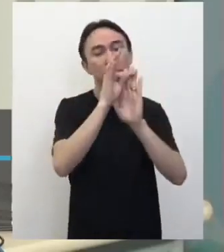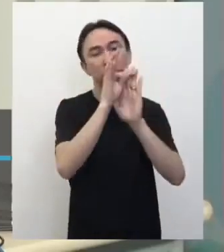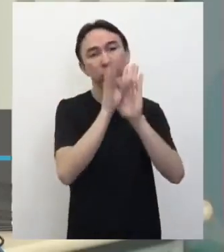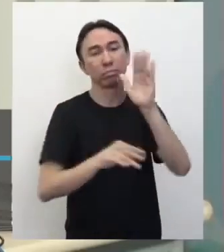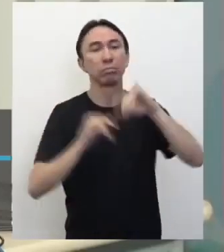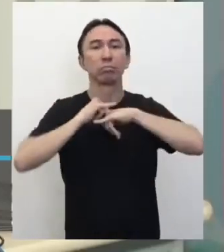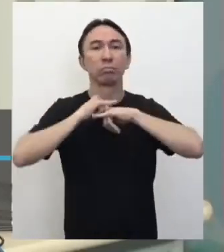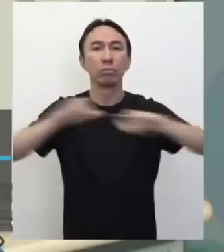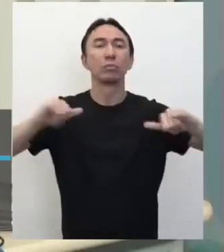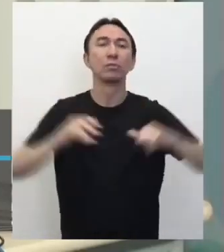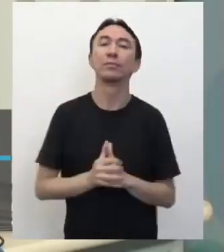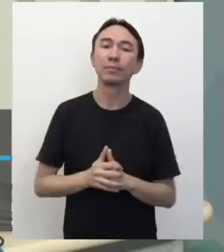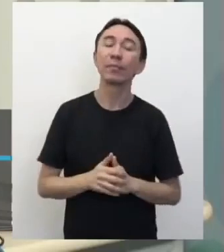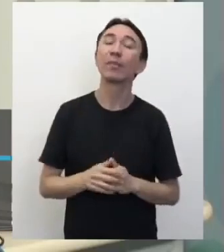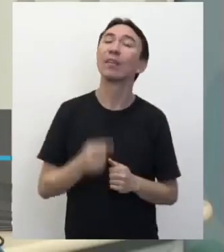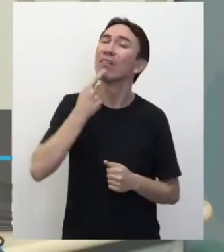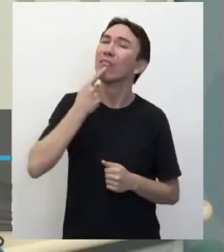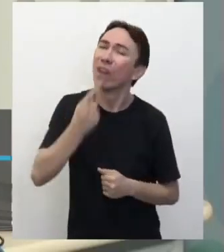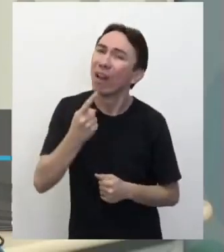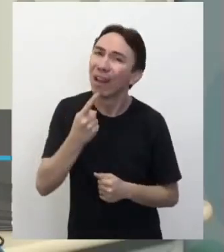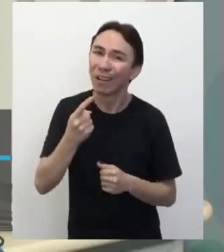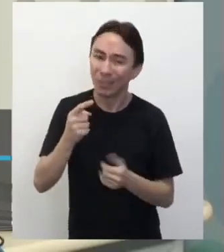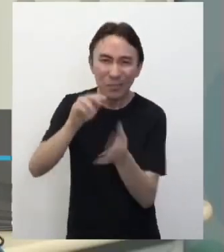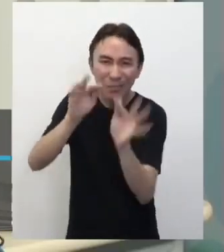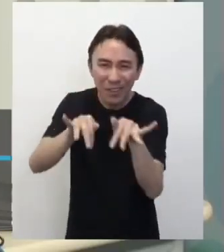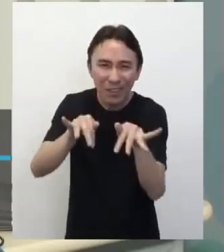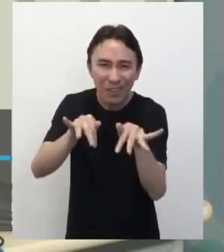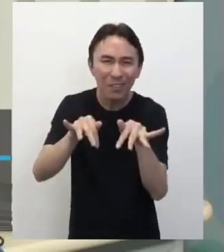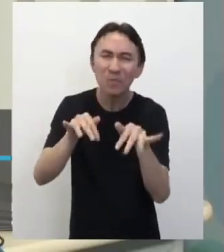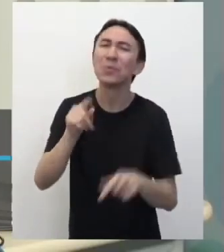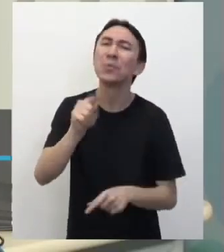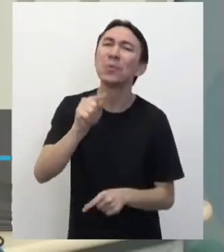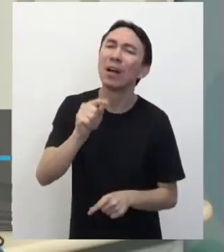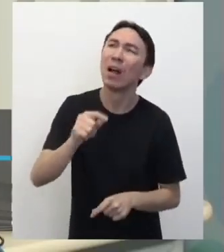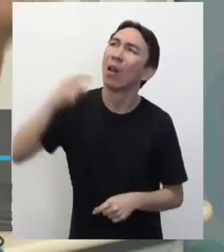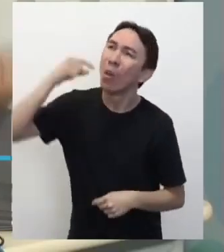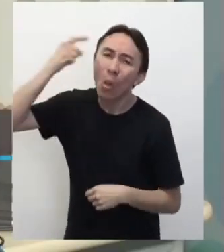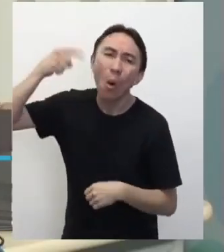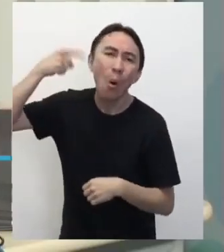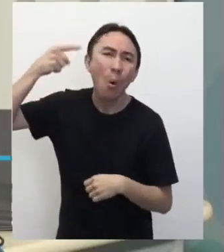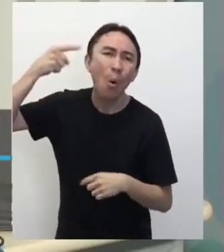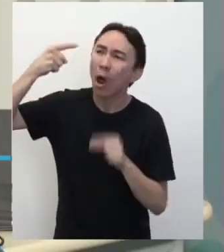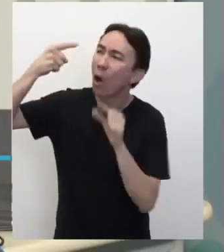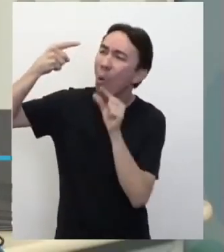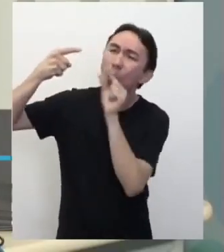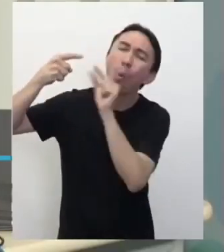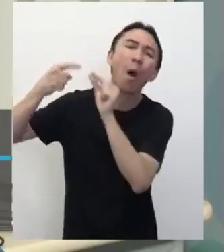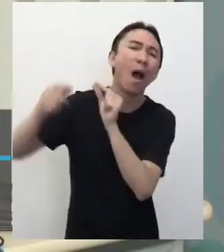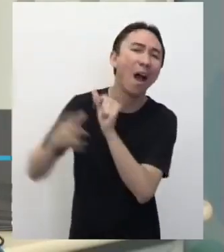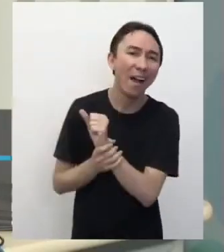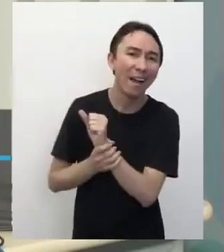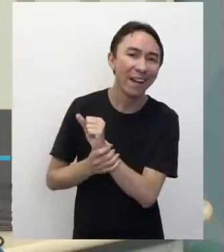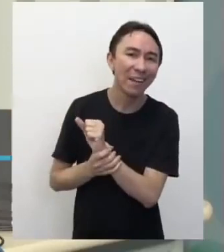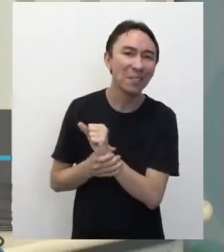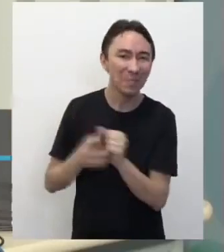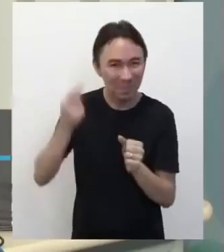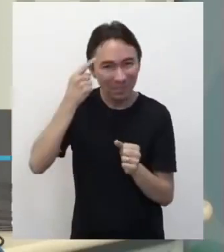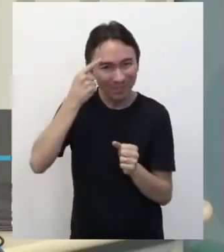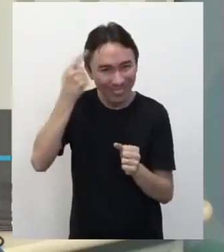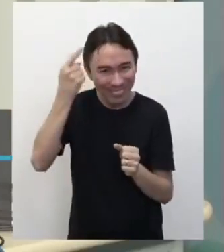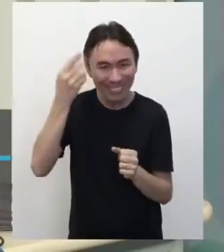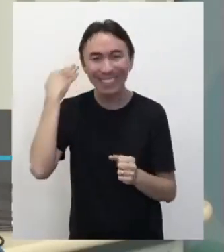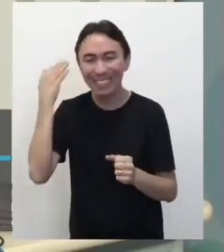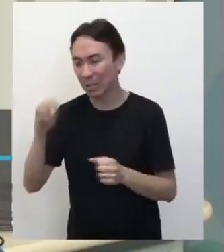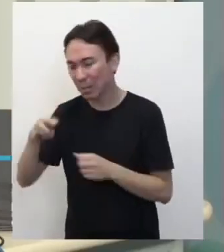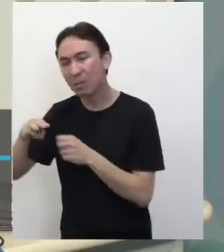ali no final, afinal, o que é loucura? O que tanto Lewis Carroll e Machado de Assis também propõem, esse diálogo que eles